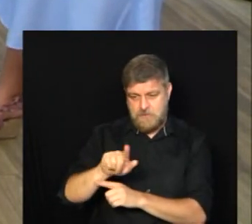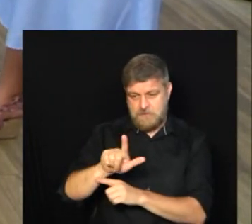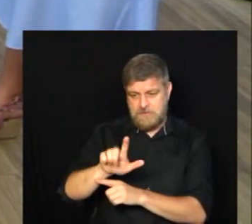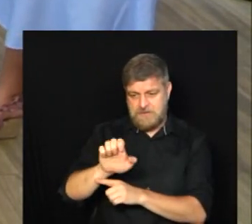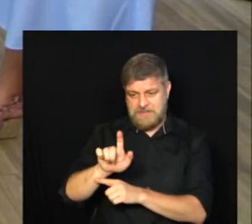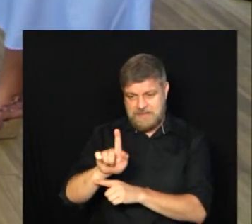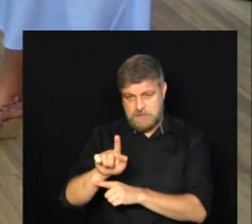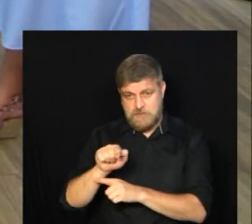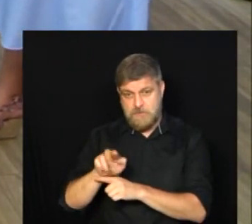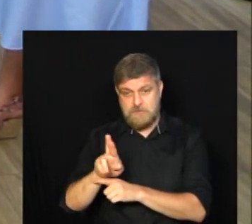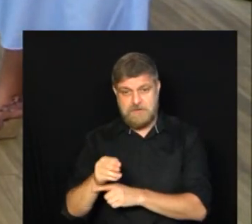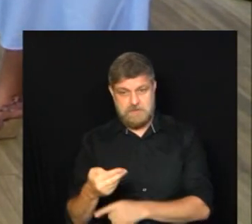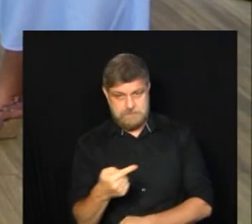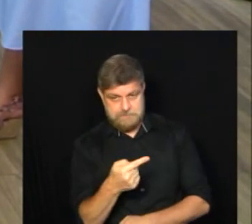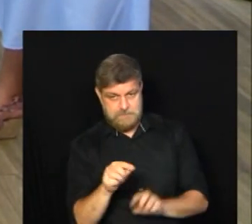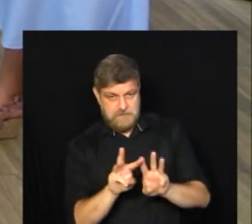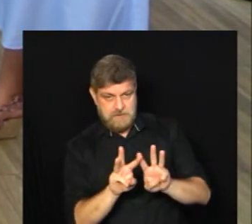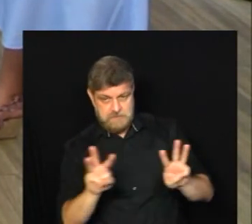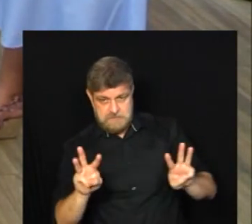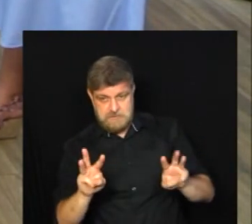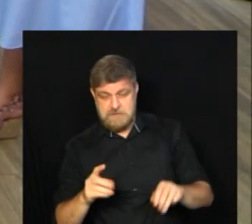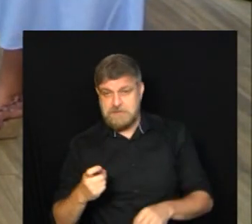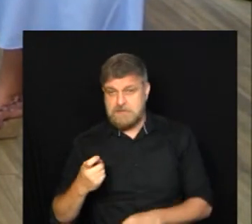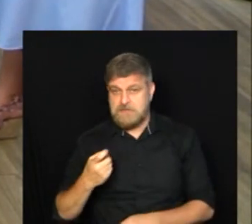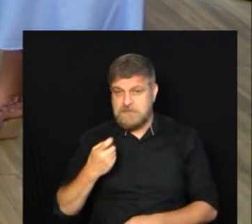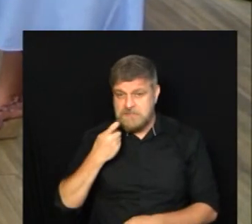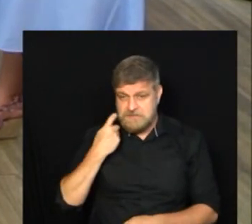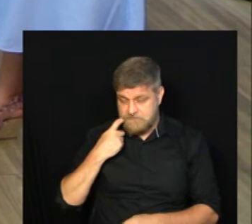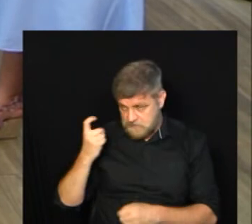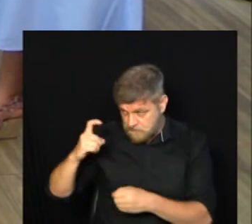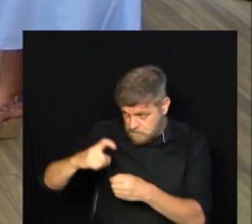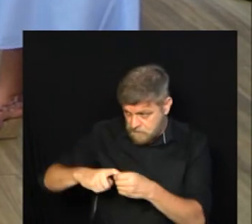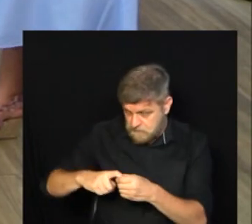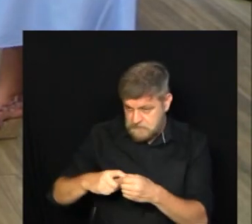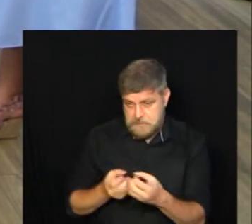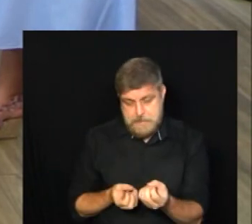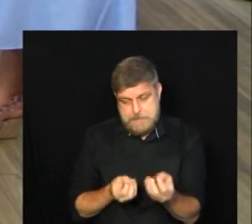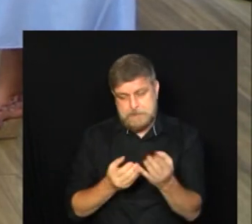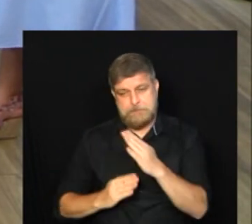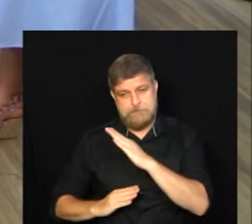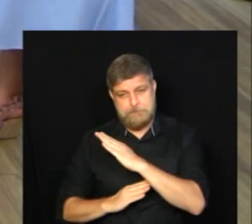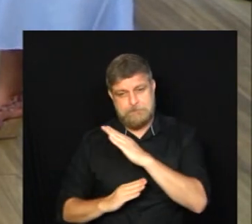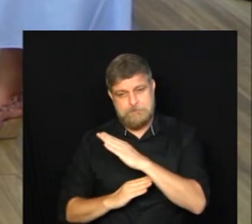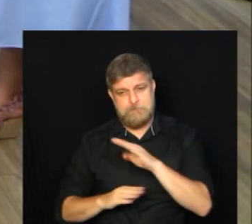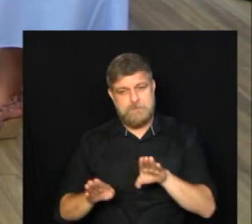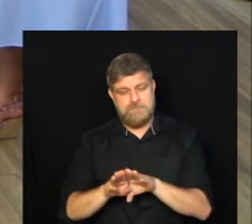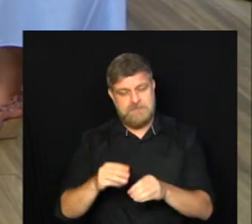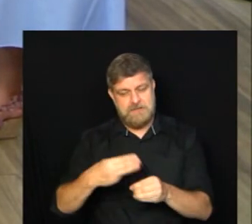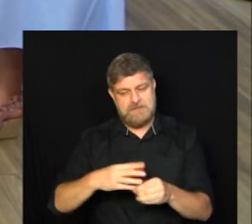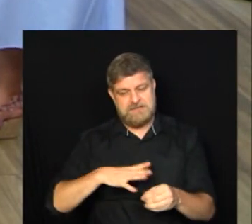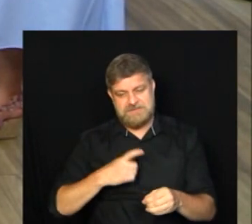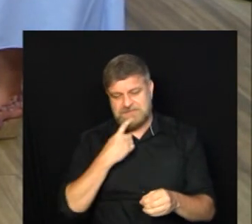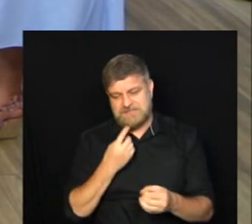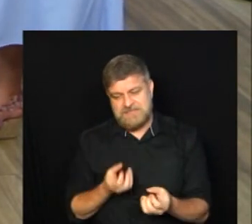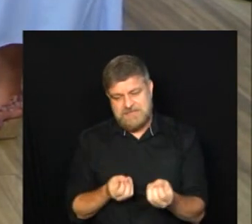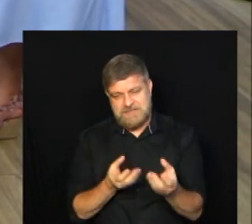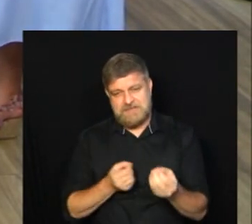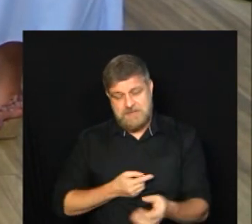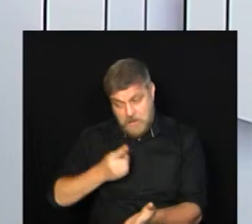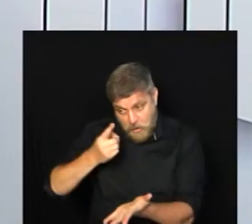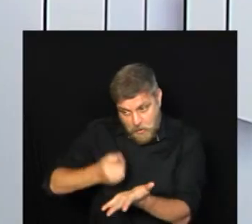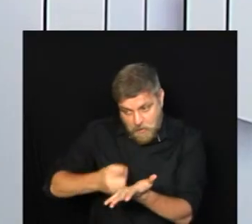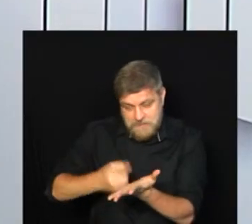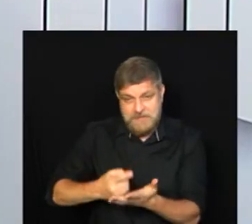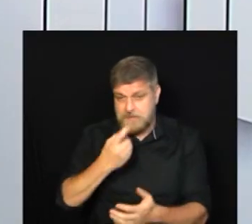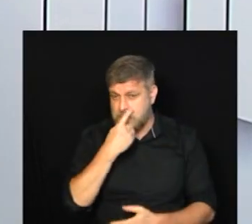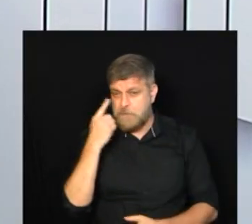www.campinas.sp.leg.br. Você volta na sexta-feira? Combinado, sexta-feira, com mais notícias da Câmara de Campinas e também da nossa cidade. Até lá, então, Mina